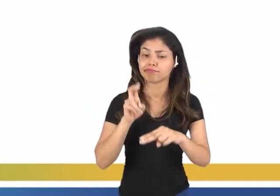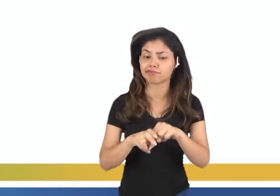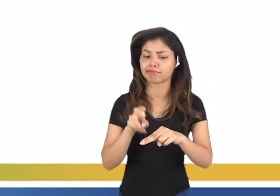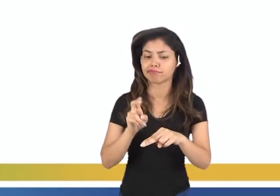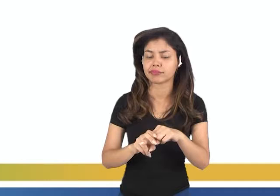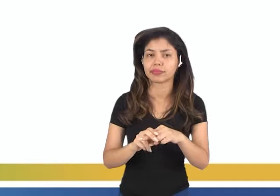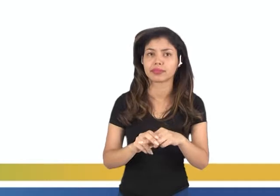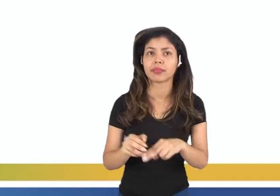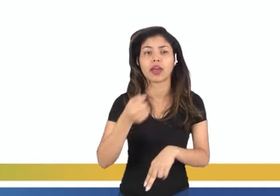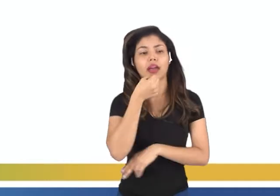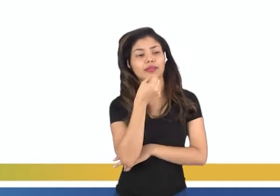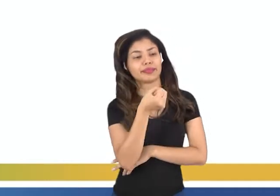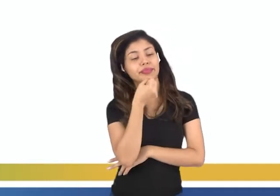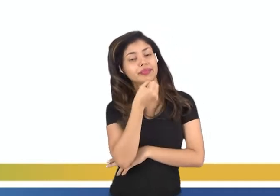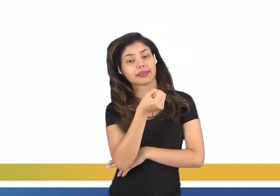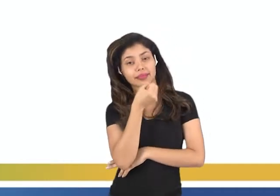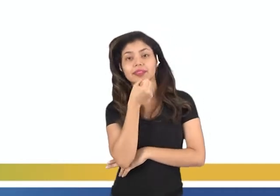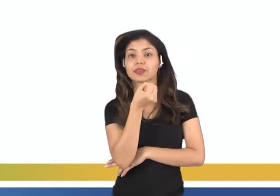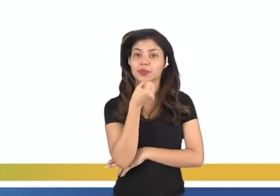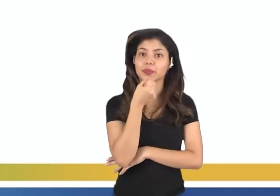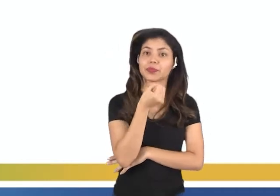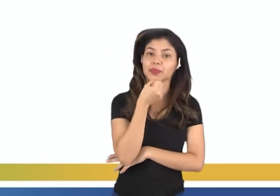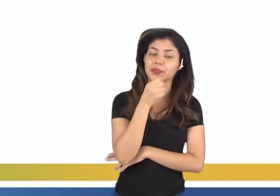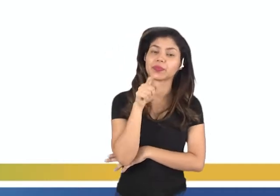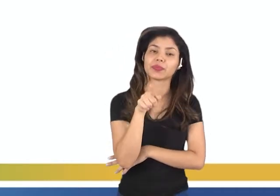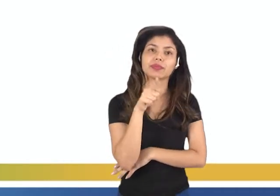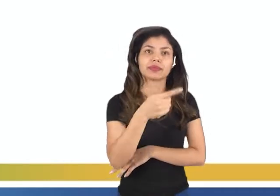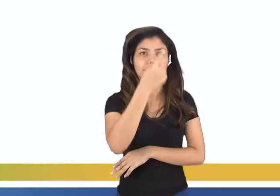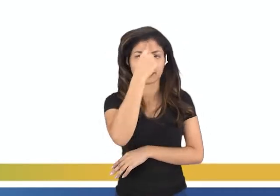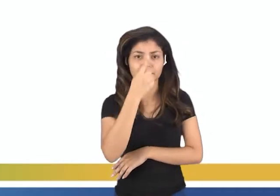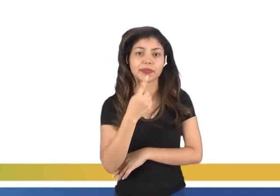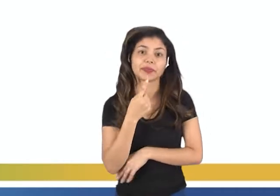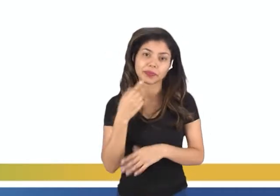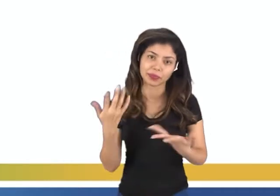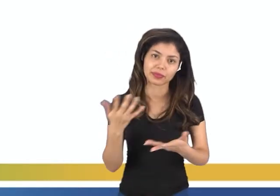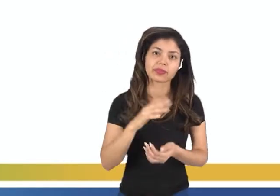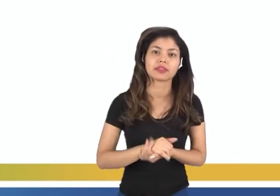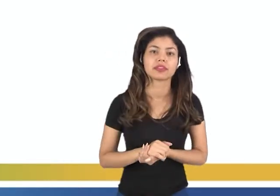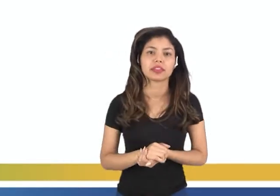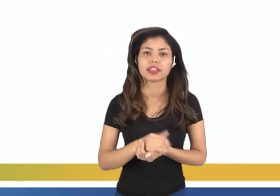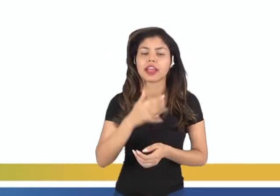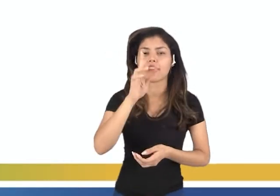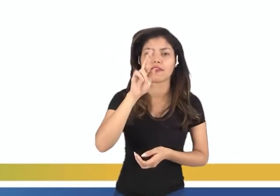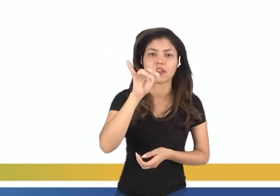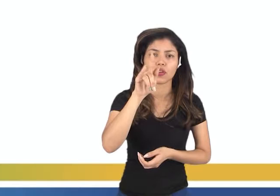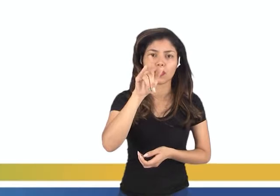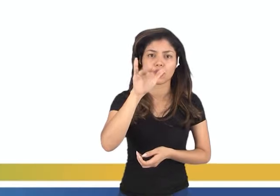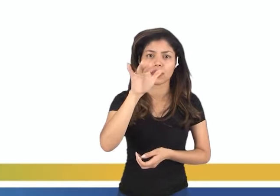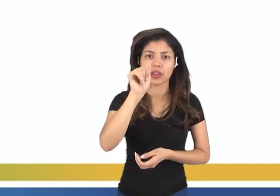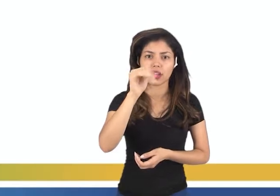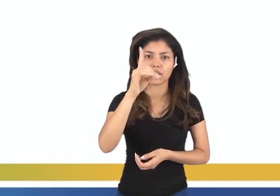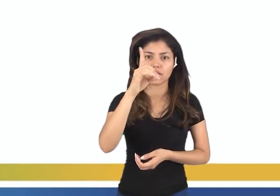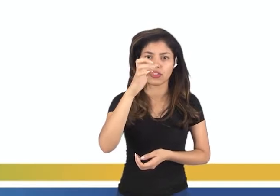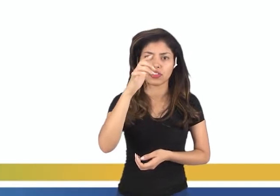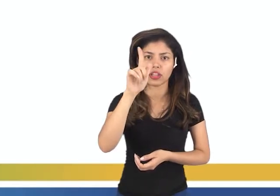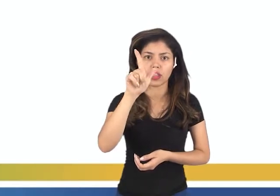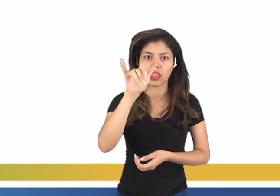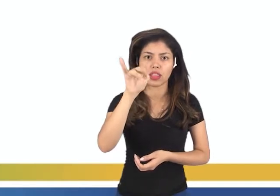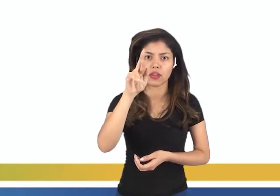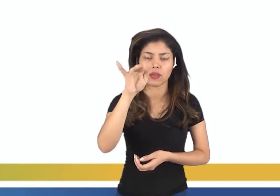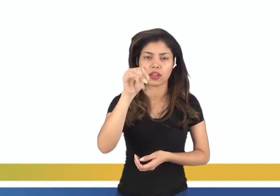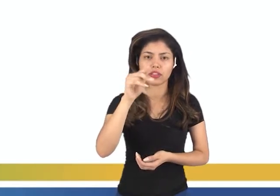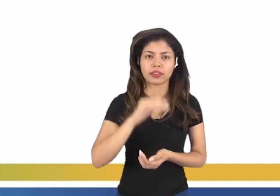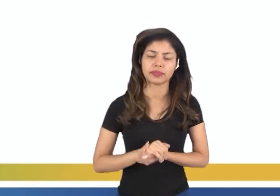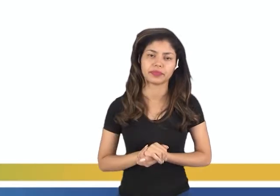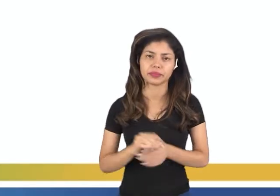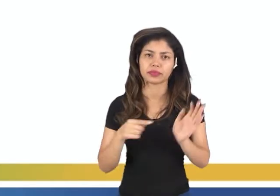cadeira e está dando uma entrevista, né? Aquilo ali, gente, é uma figura de linguagem que nós chamamos de personificação ou prosopopeia.